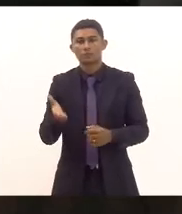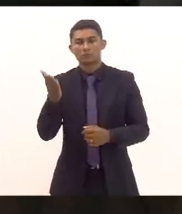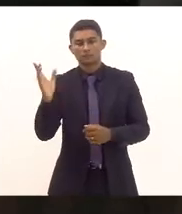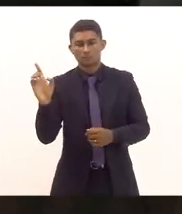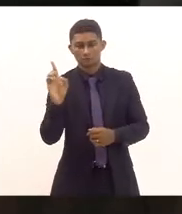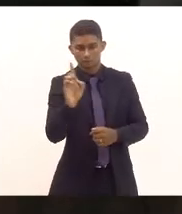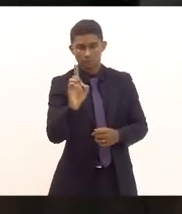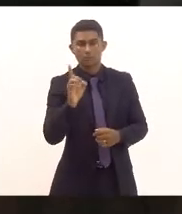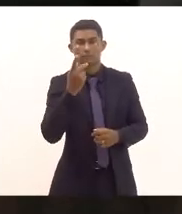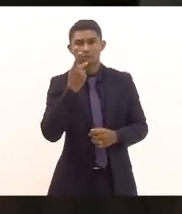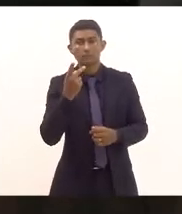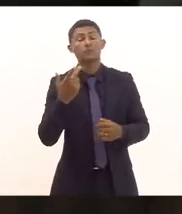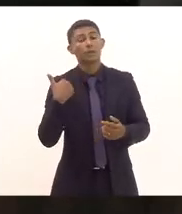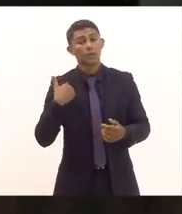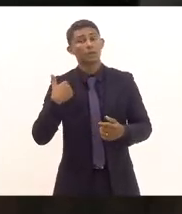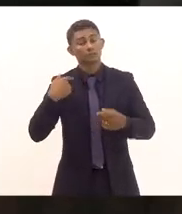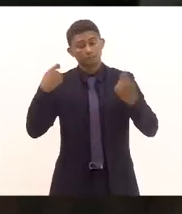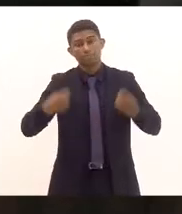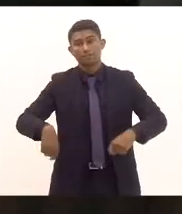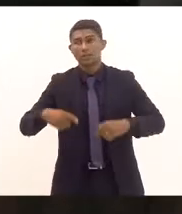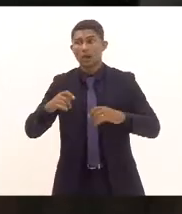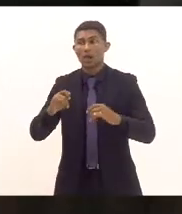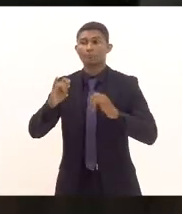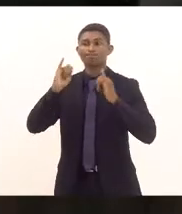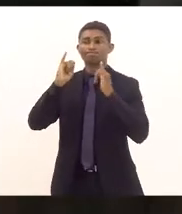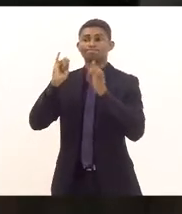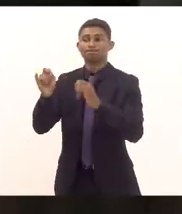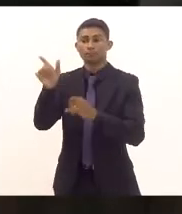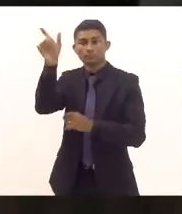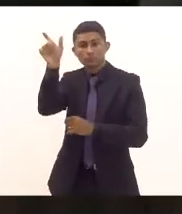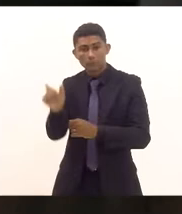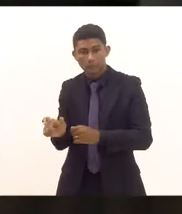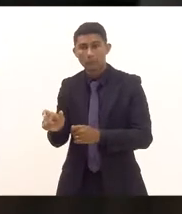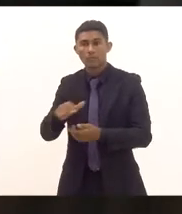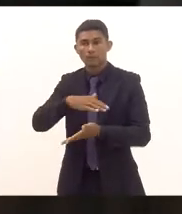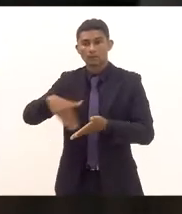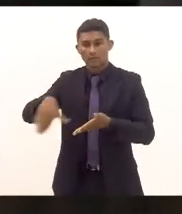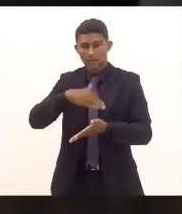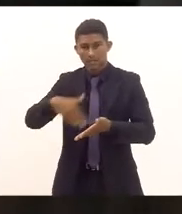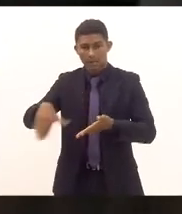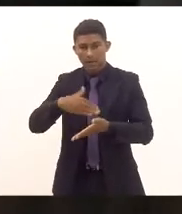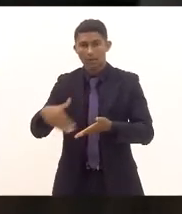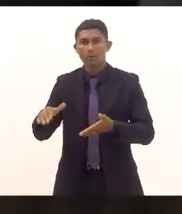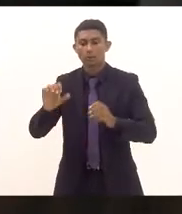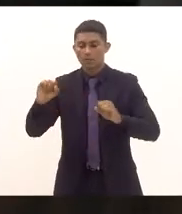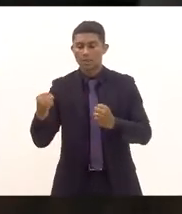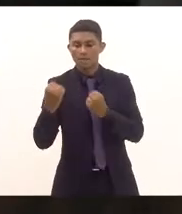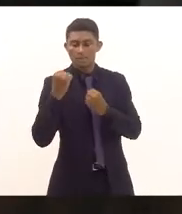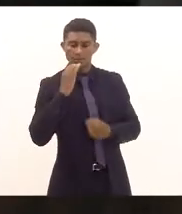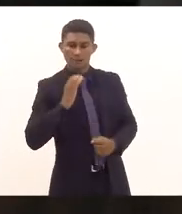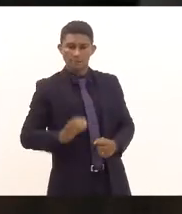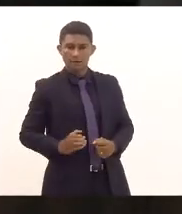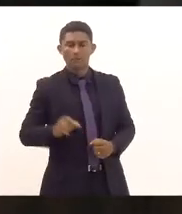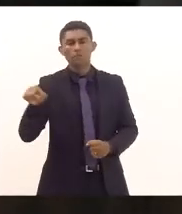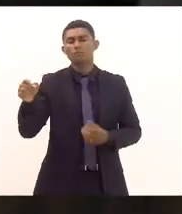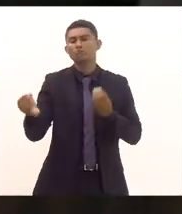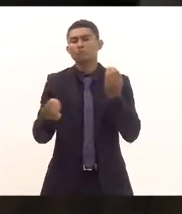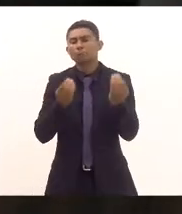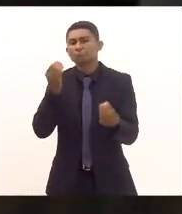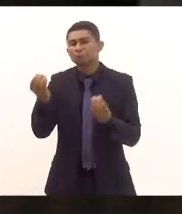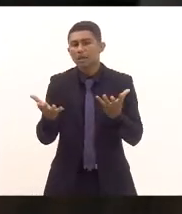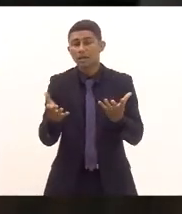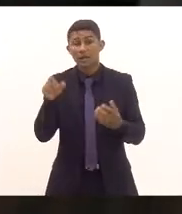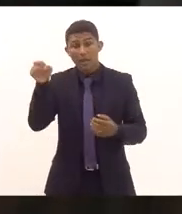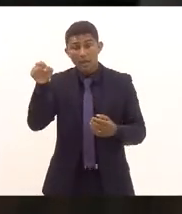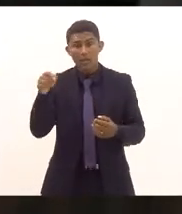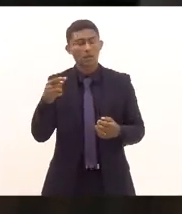manifestação de vossa excelência fazer uma notificação ao secretário de Defesa Civil comandante do bombeiro para que ele possa fazer uma vistoria em